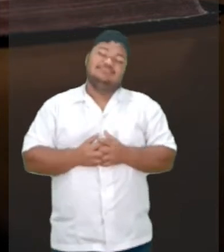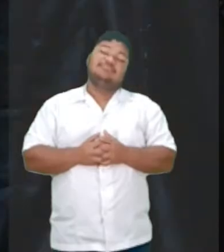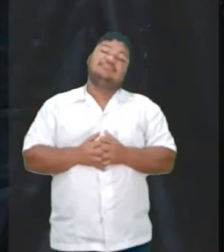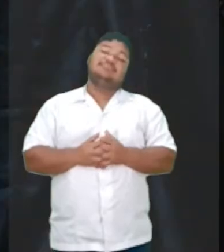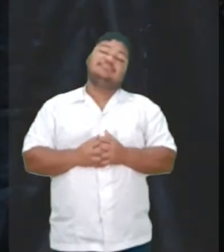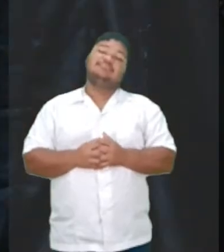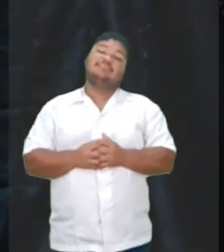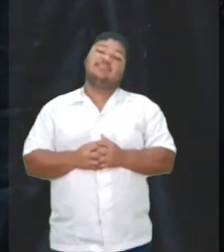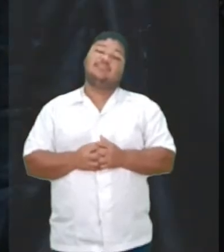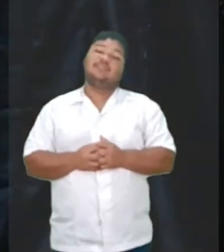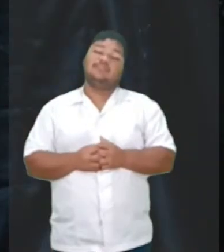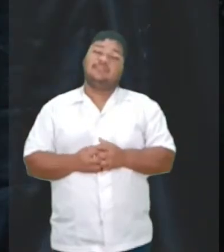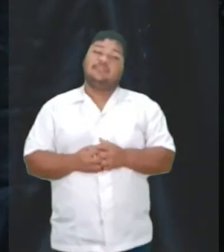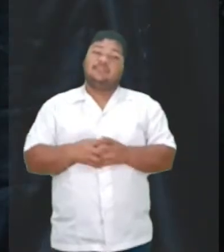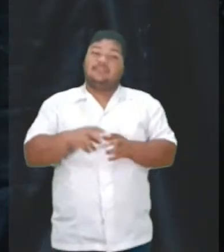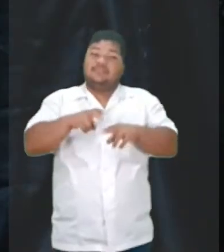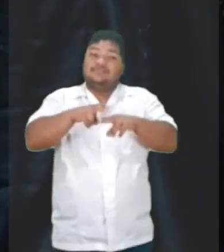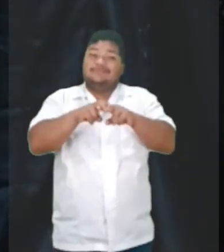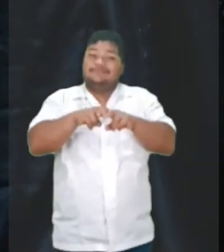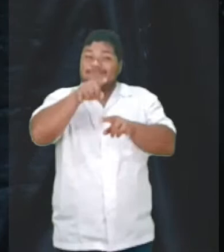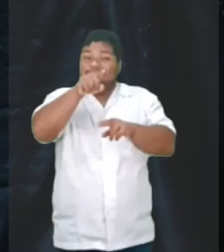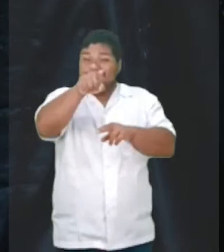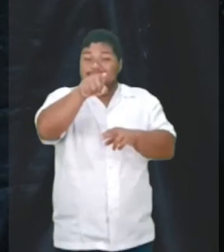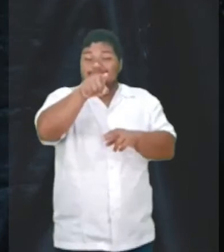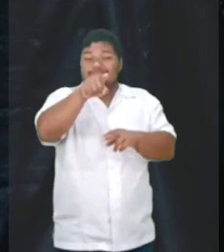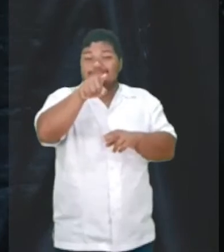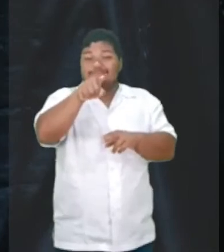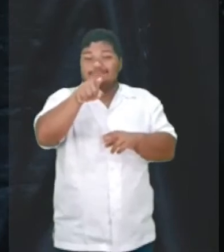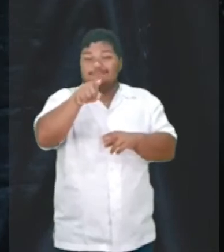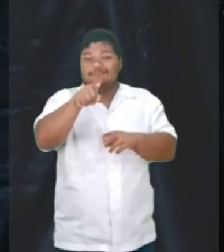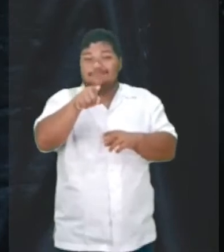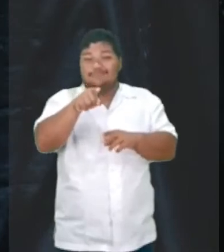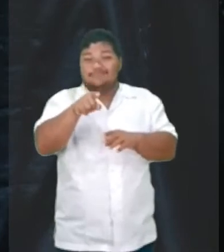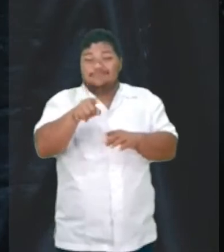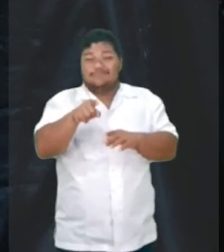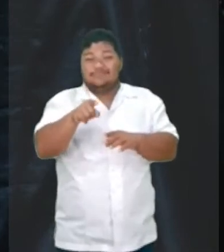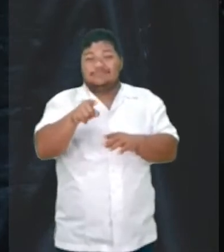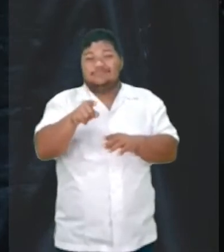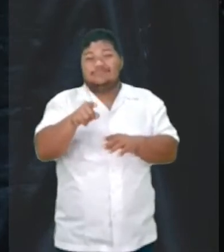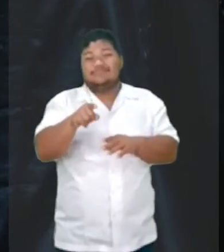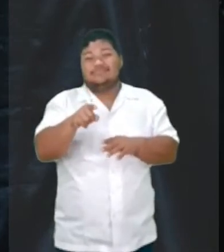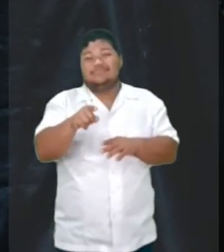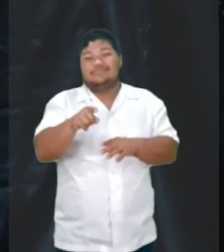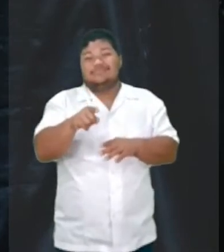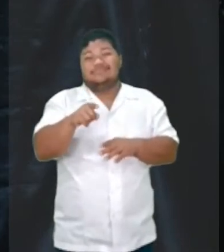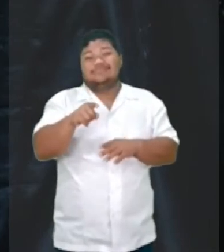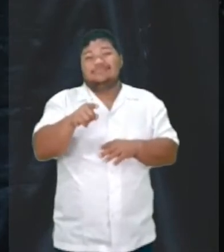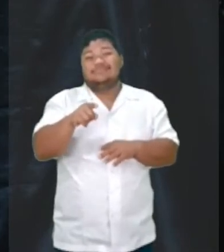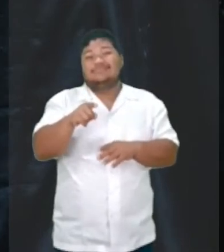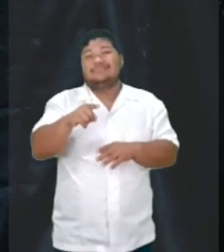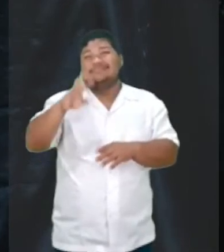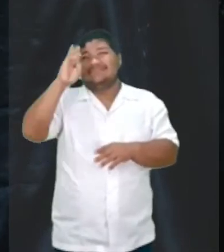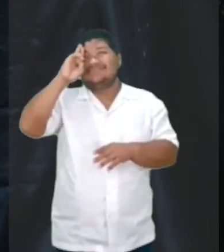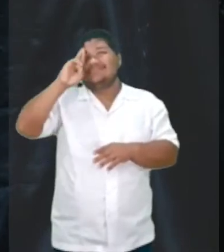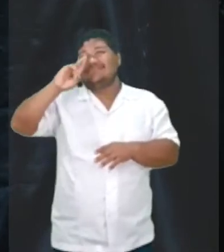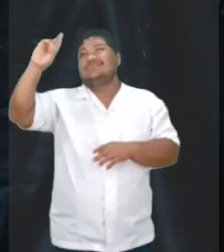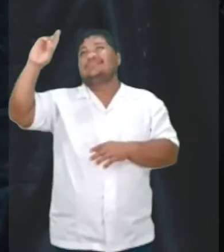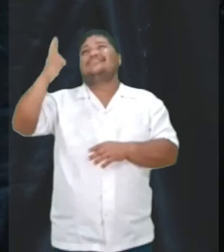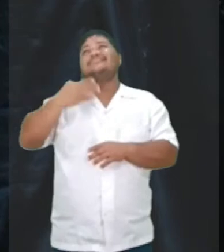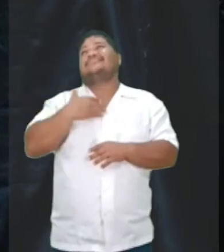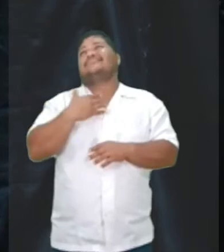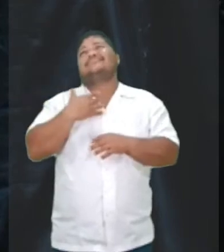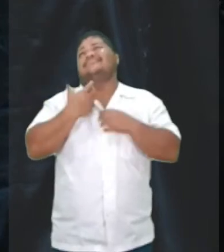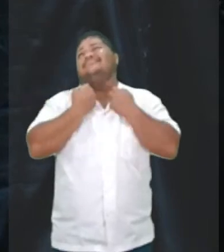Talvez você esteja numa situação onde você diz: pai, Senhor, eu não tenho tantas forças mais.